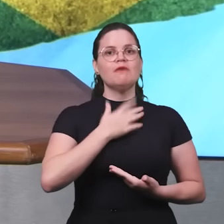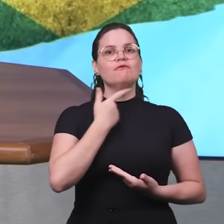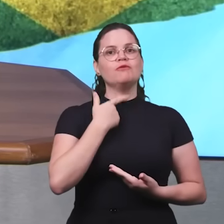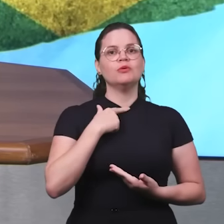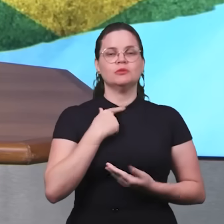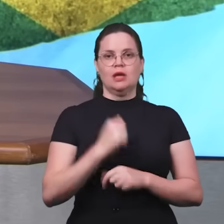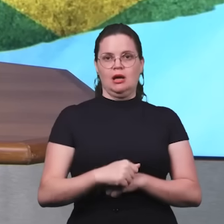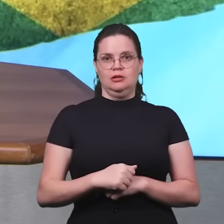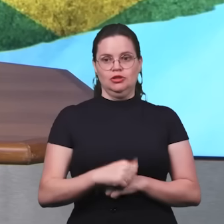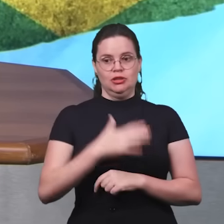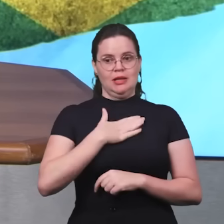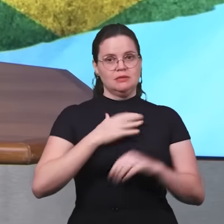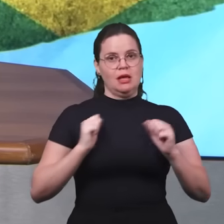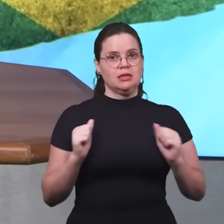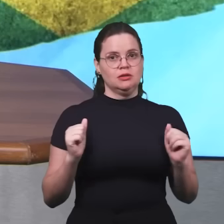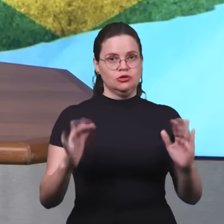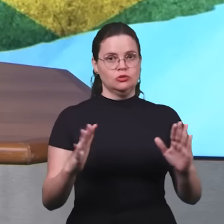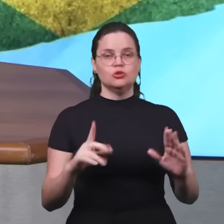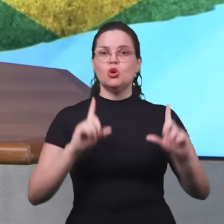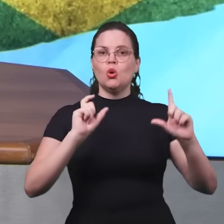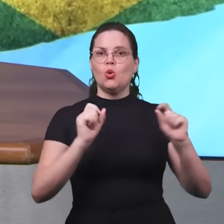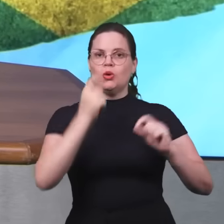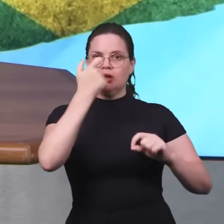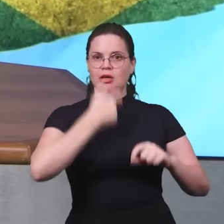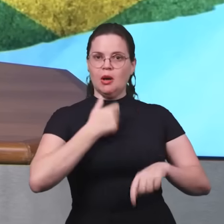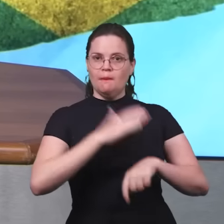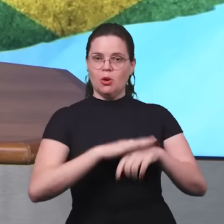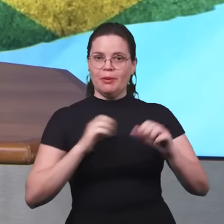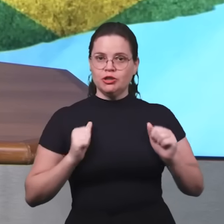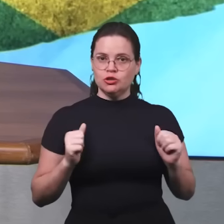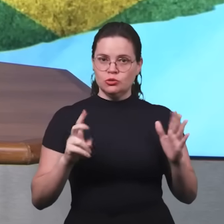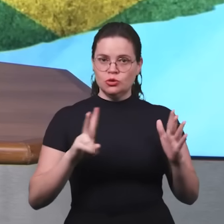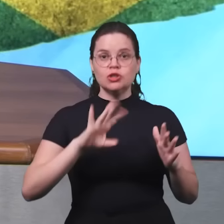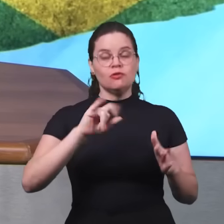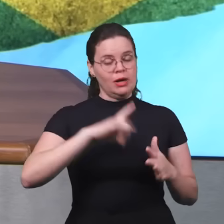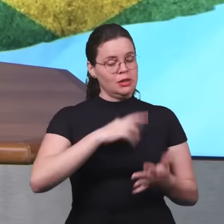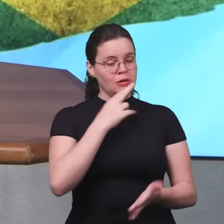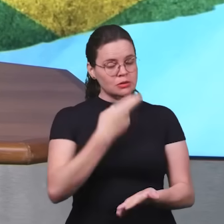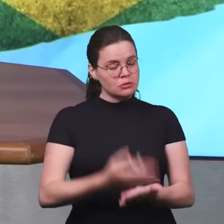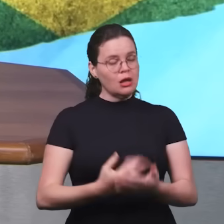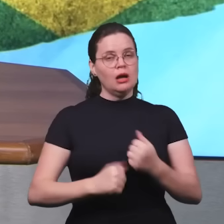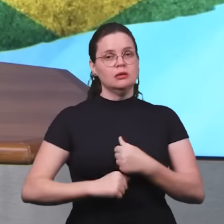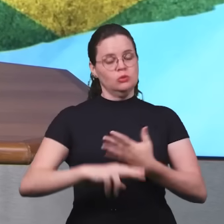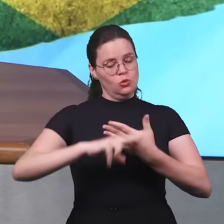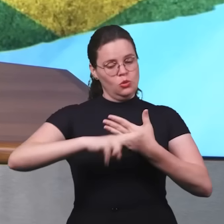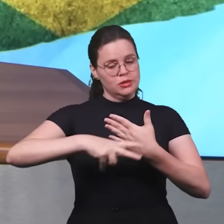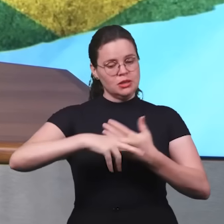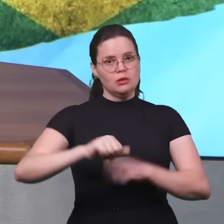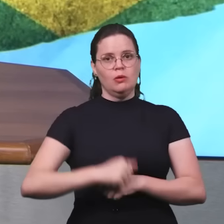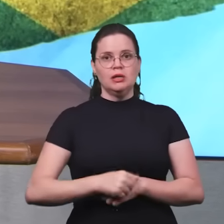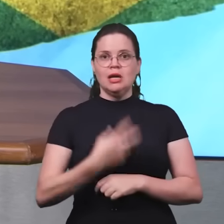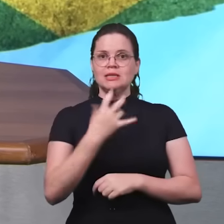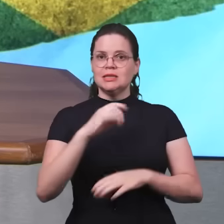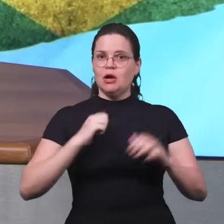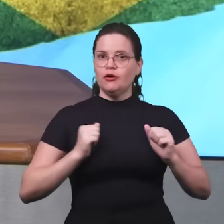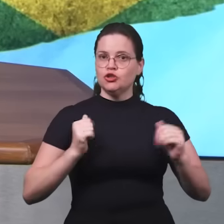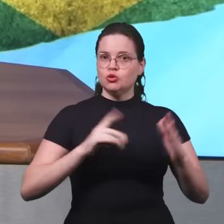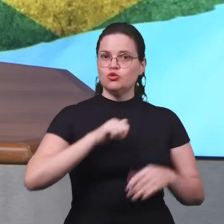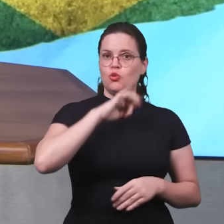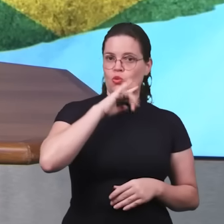o homem semear, ele vai colher. Ele não vai colher nada diferente daquilo que ele